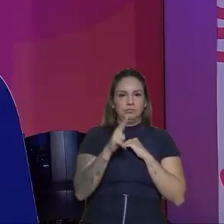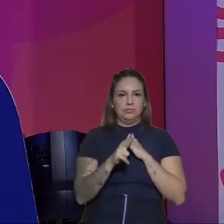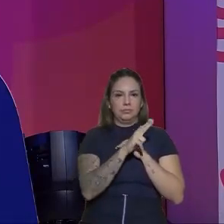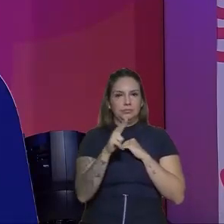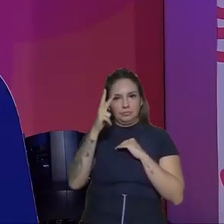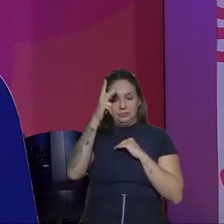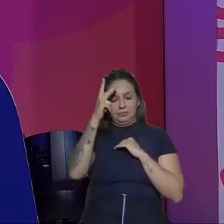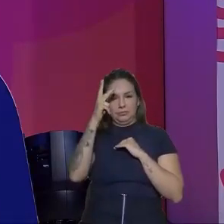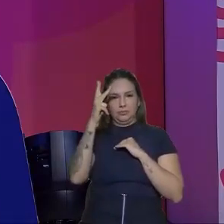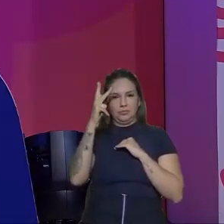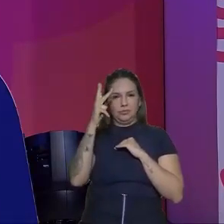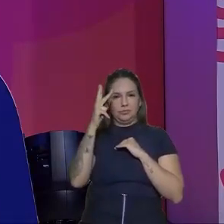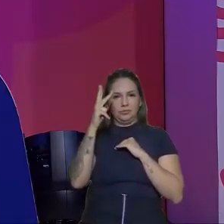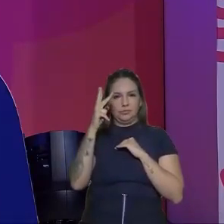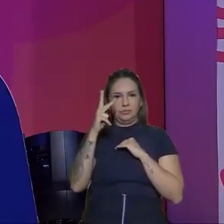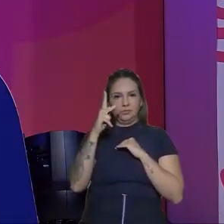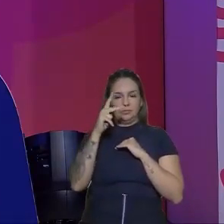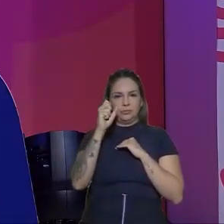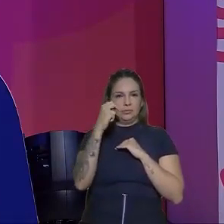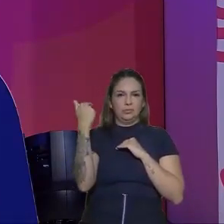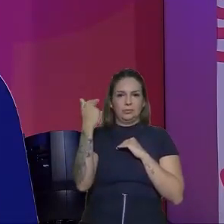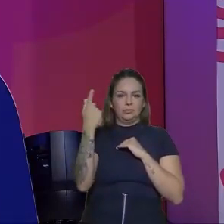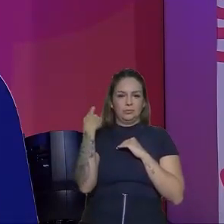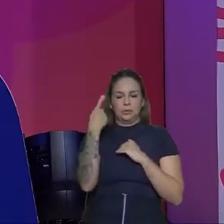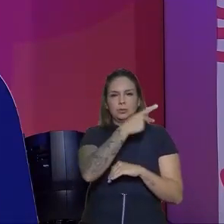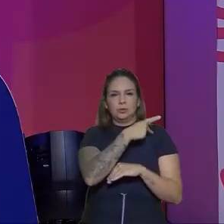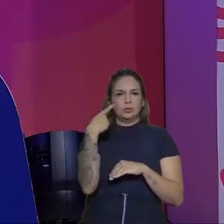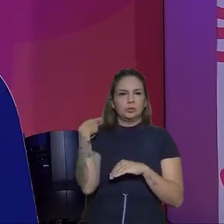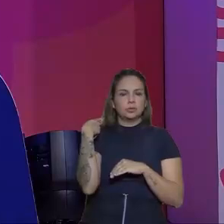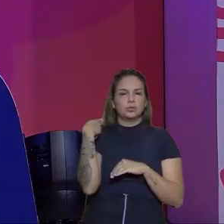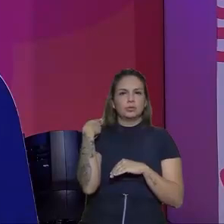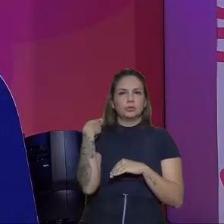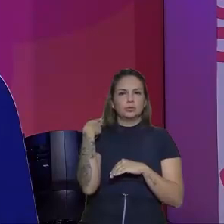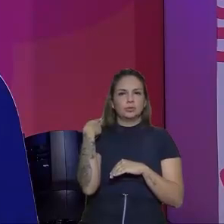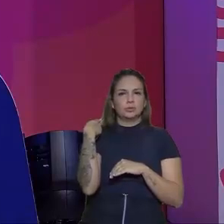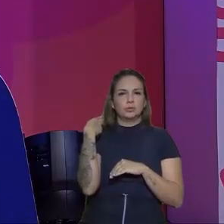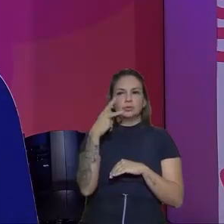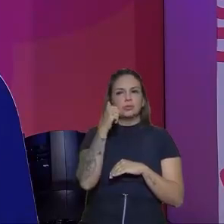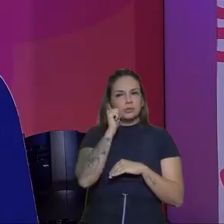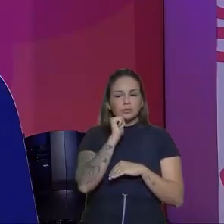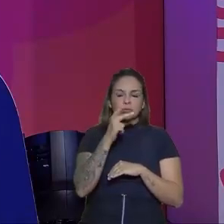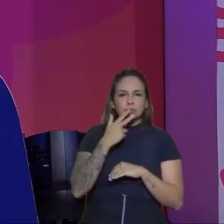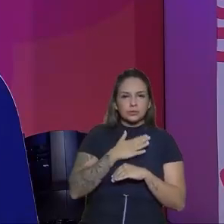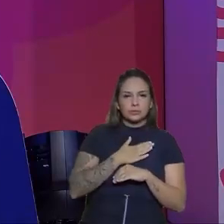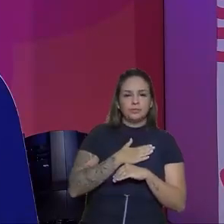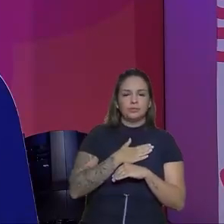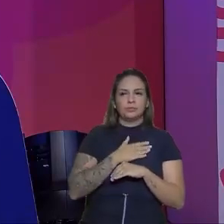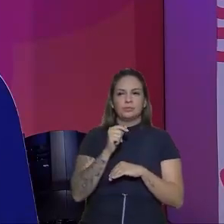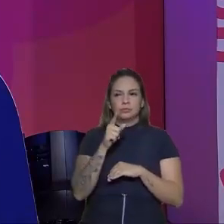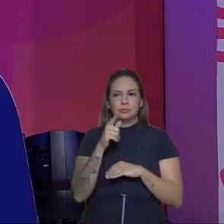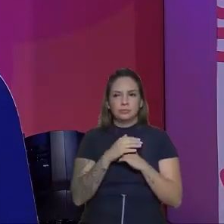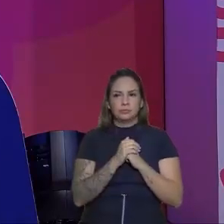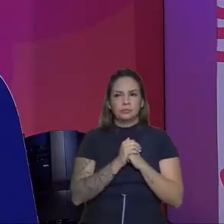pessoas negras, né? De outra, e eu ficava assim, aquilo ali me perturbava, toda essa coisa, e a minha avó falando comigo, assim, né? Do que